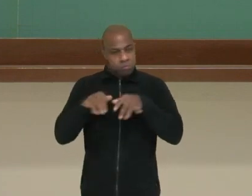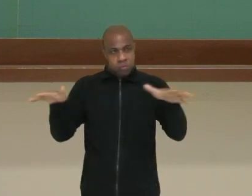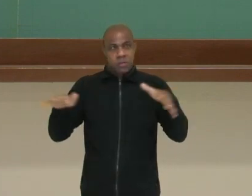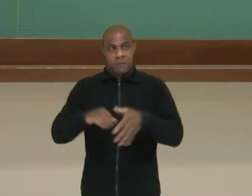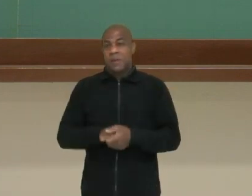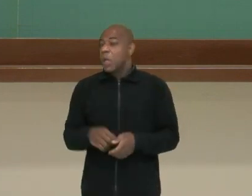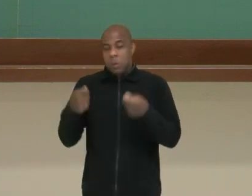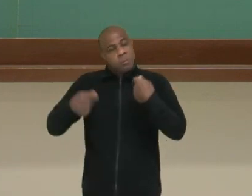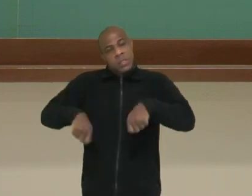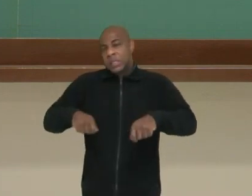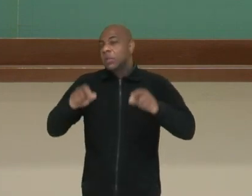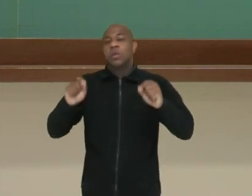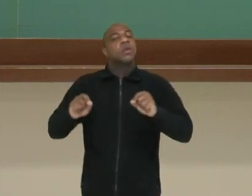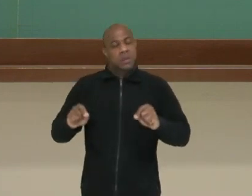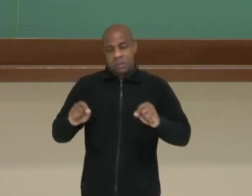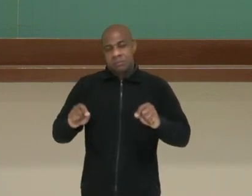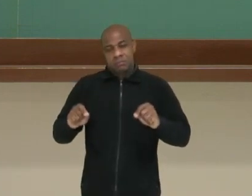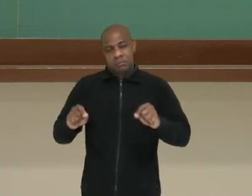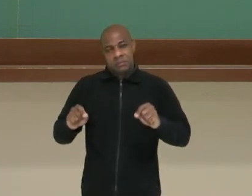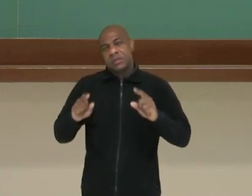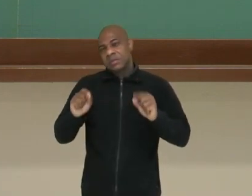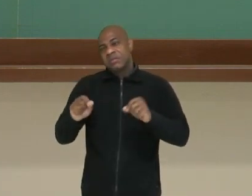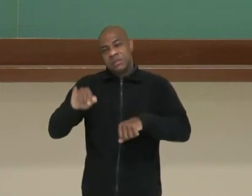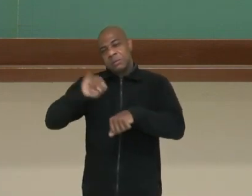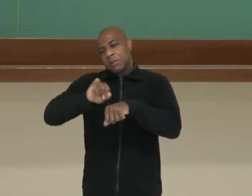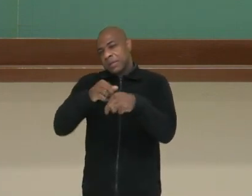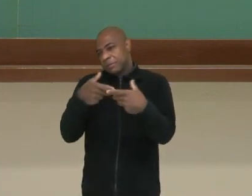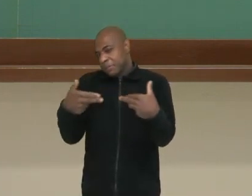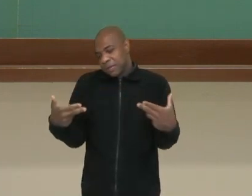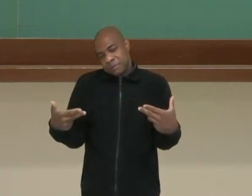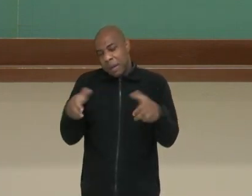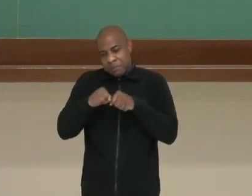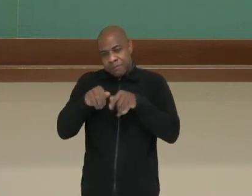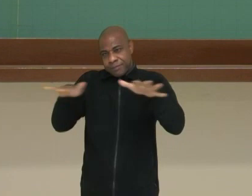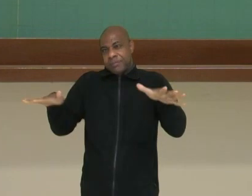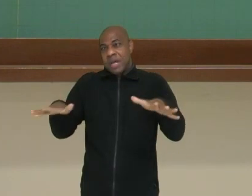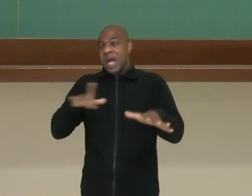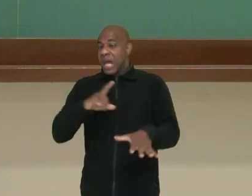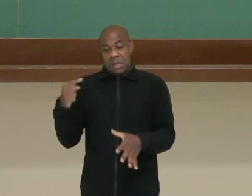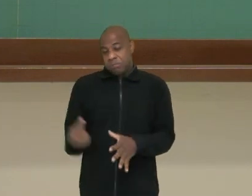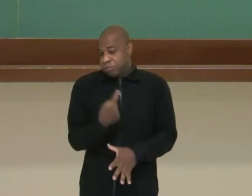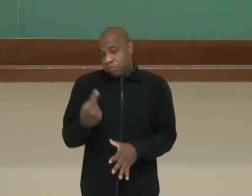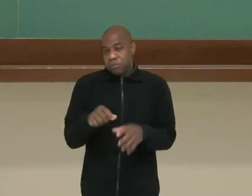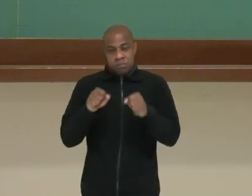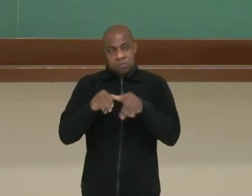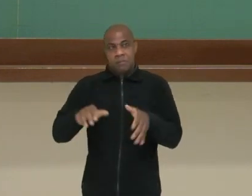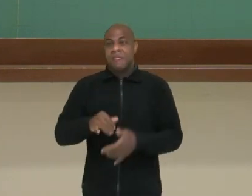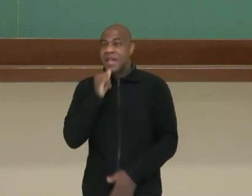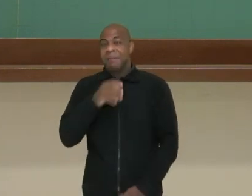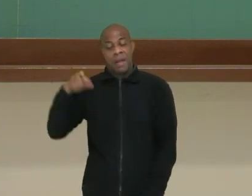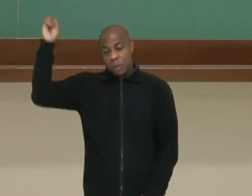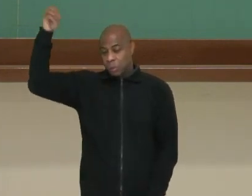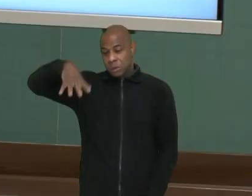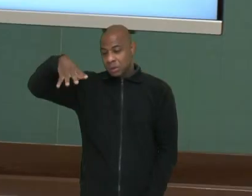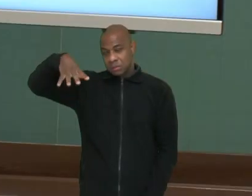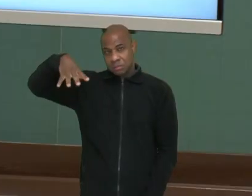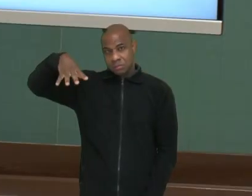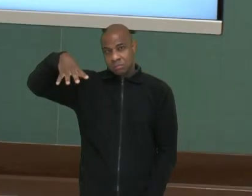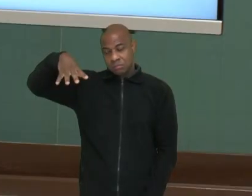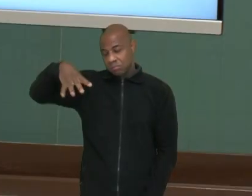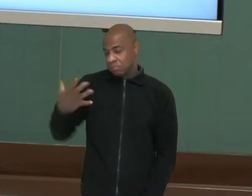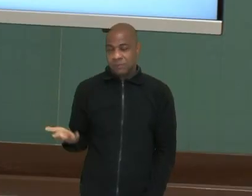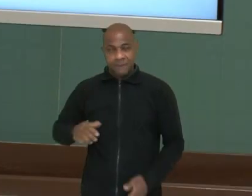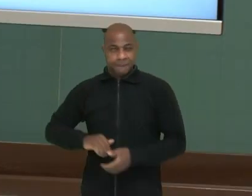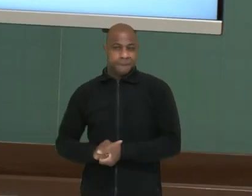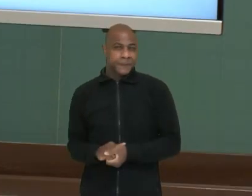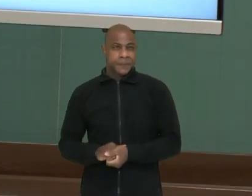não precisa, ela não necessita de matéria para se propagar, tá? Um exemplo disso é a luz. E é claro,